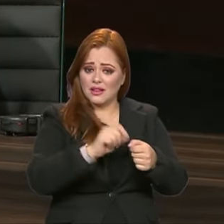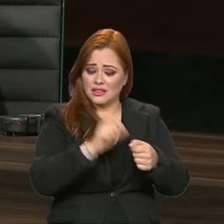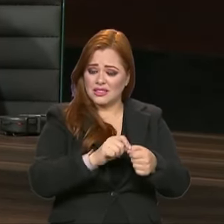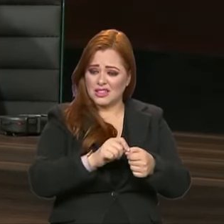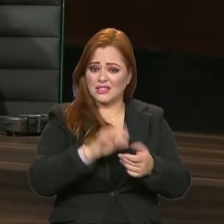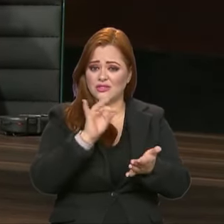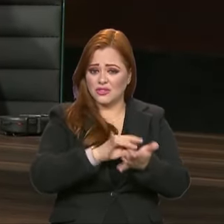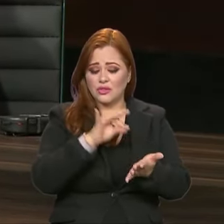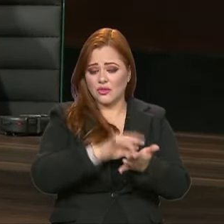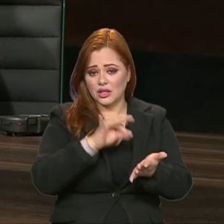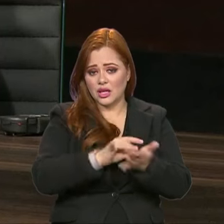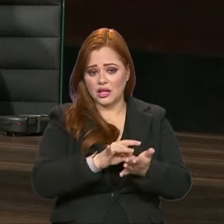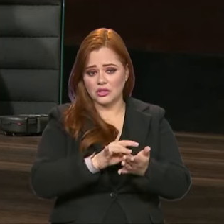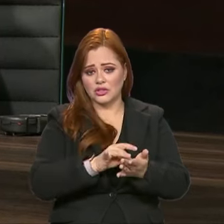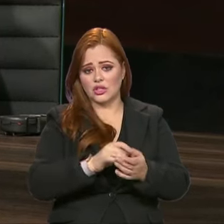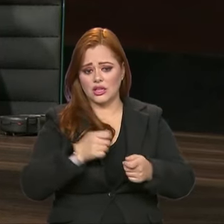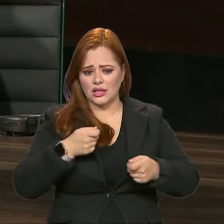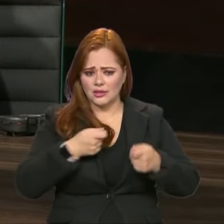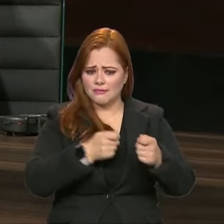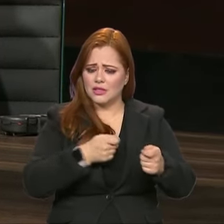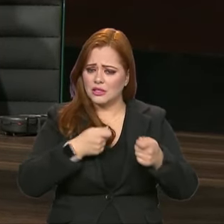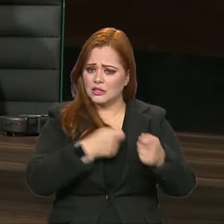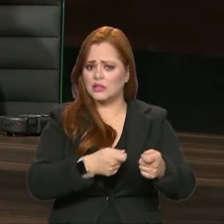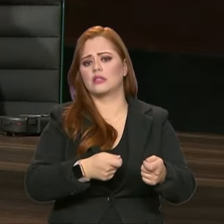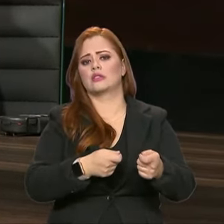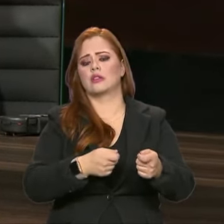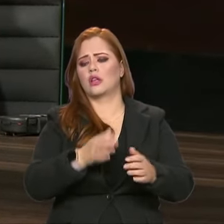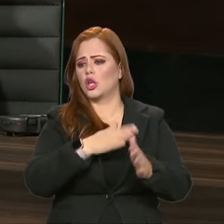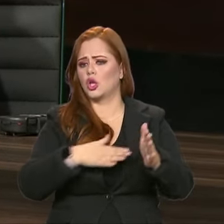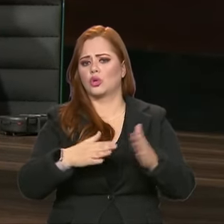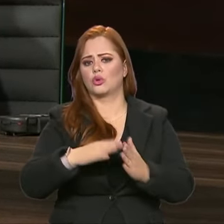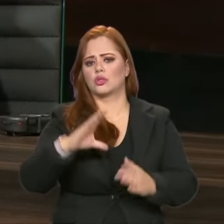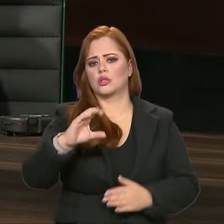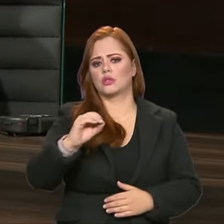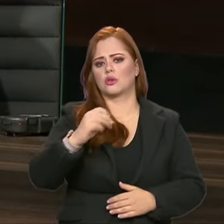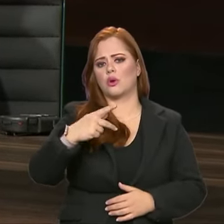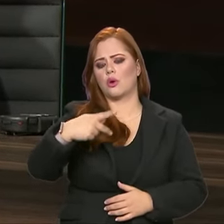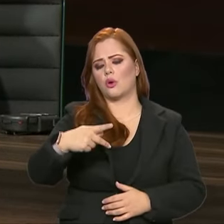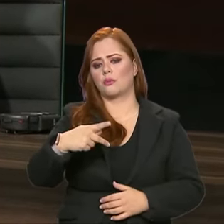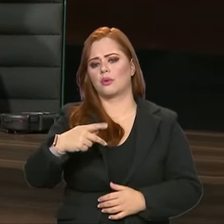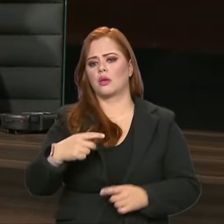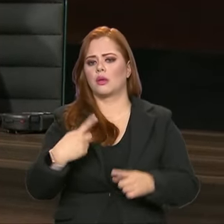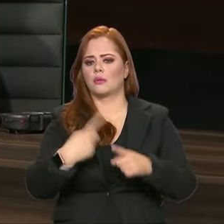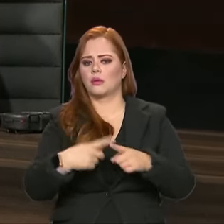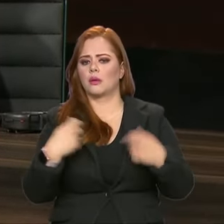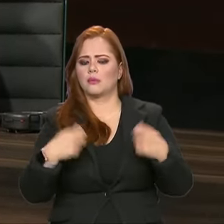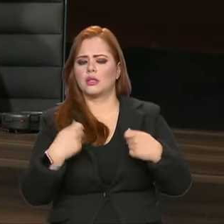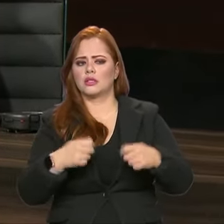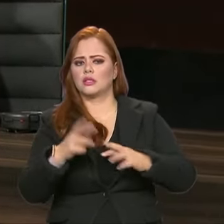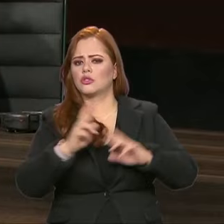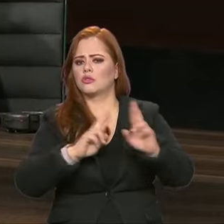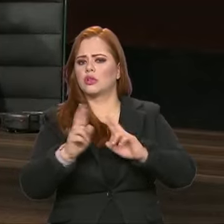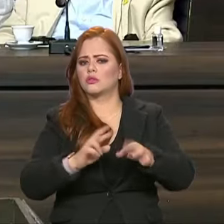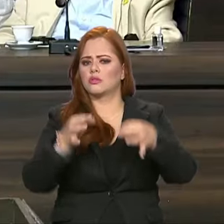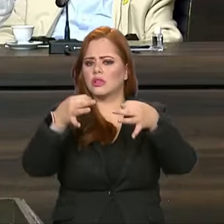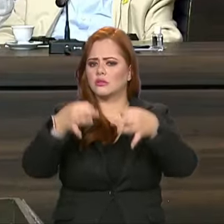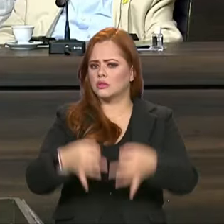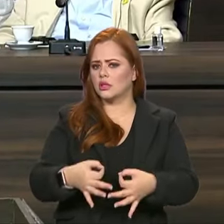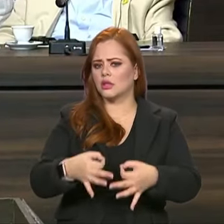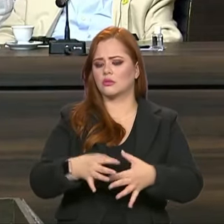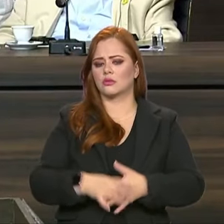vocês insistam nas diferentes COP para que haja um resultado. Não pode haver tanta reunião sem resultados